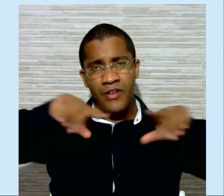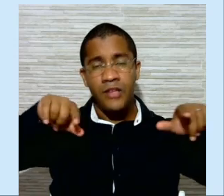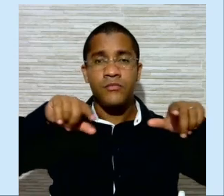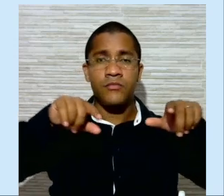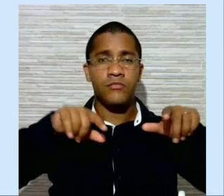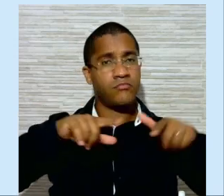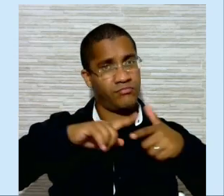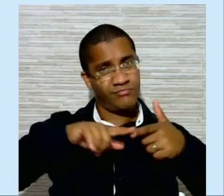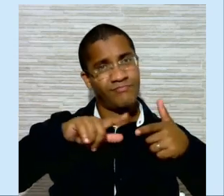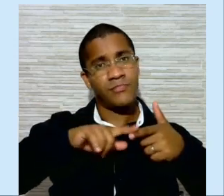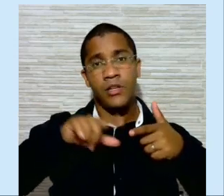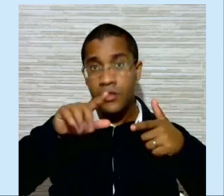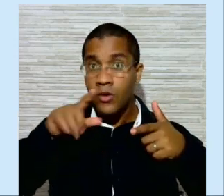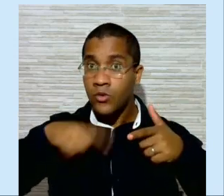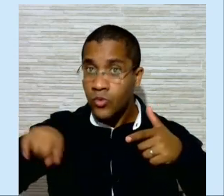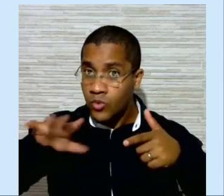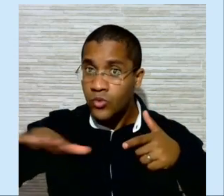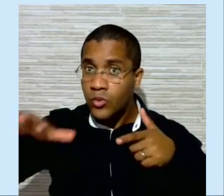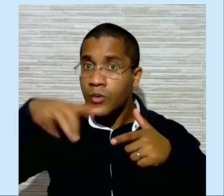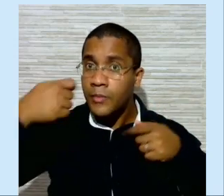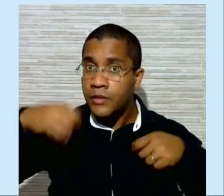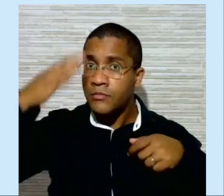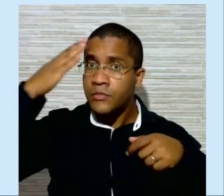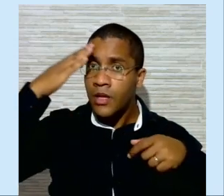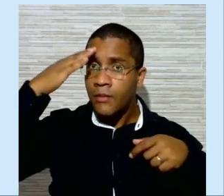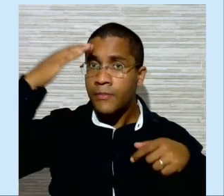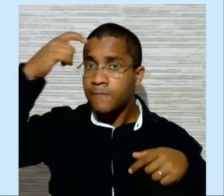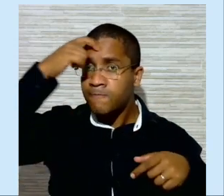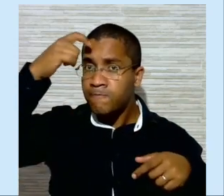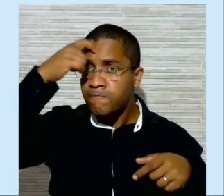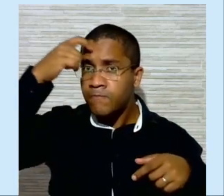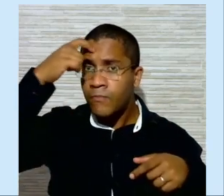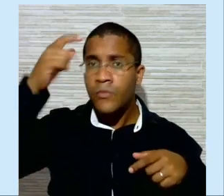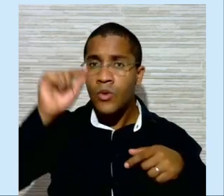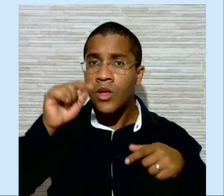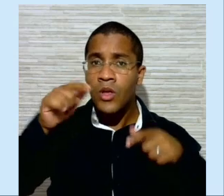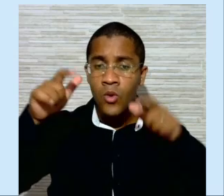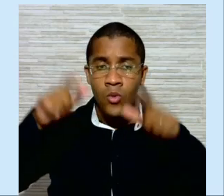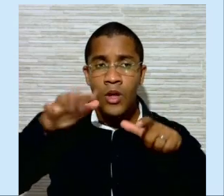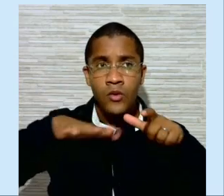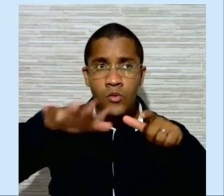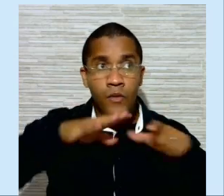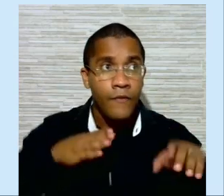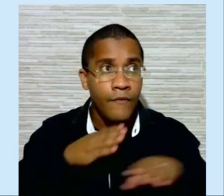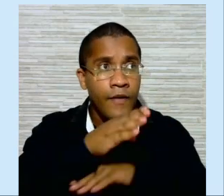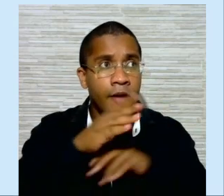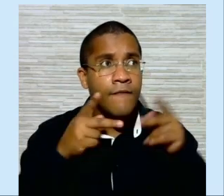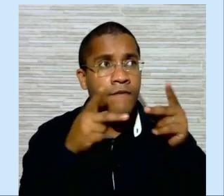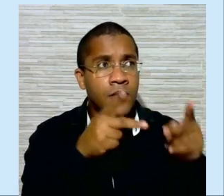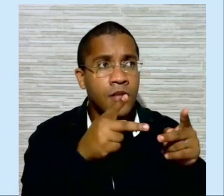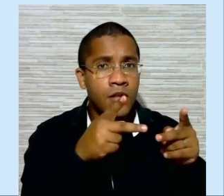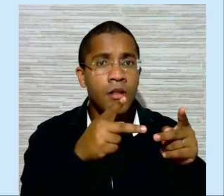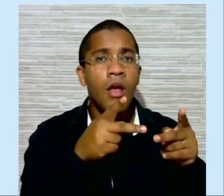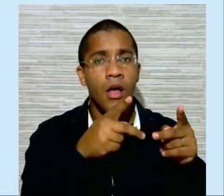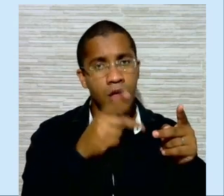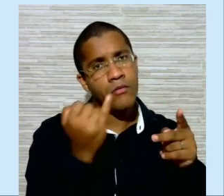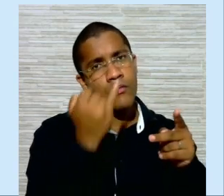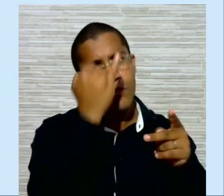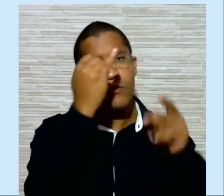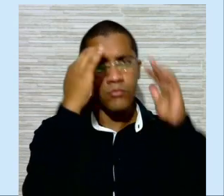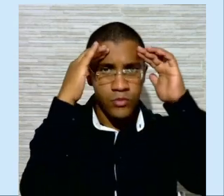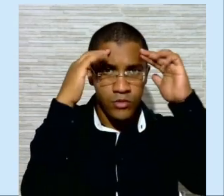das pessoas ao utilizarem esse tipo de paisagem, ok? Então, a gente está falando aqui sobre a importância do turismo. Mas por que a gente está